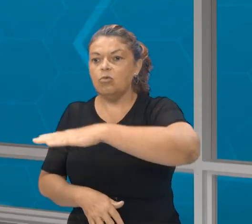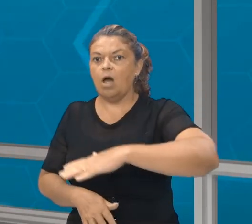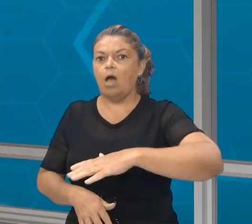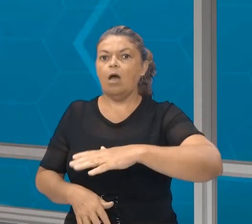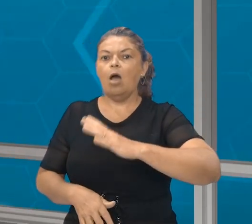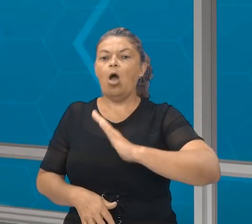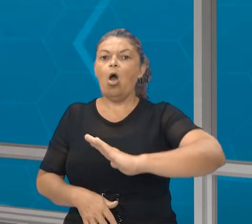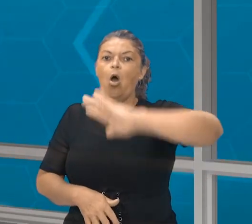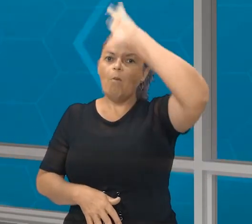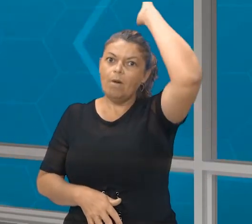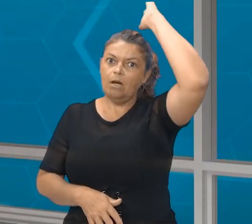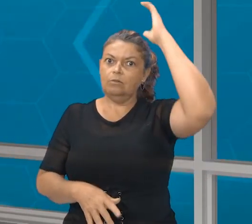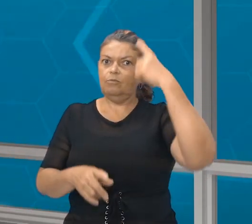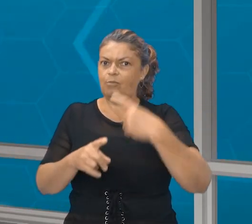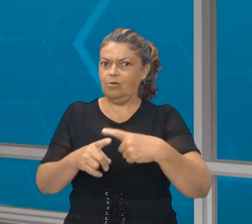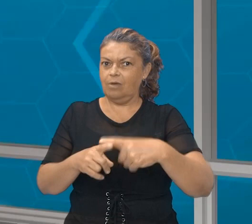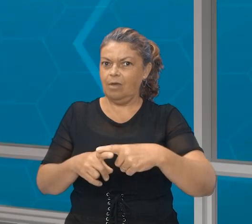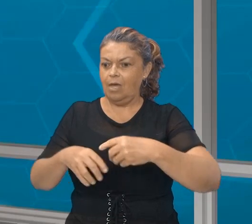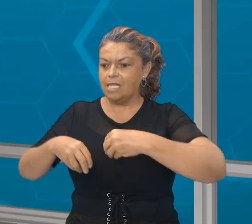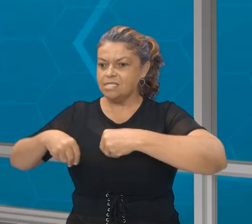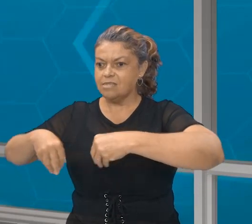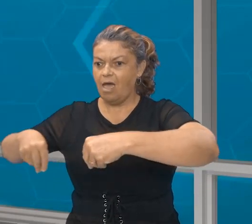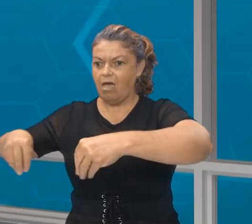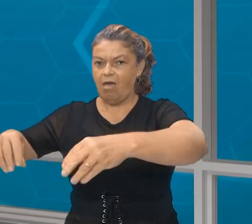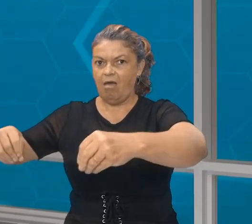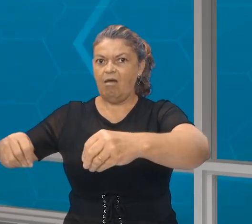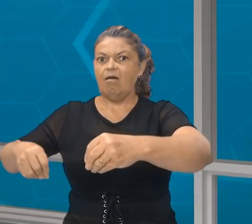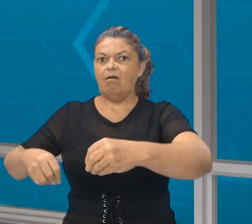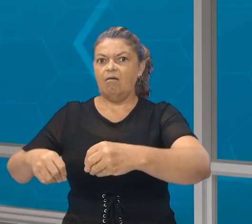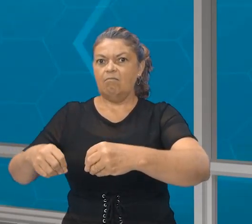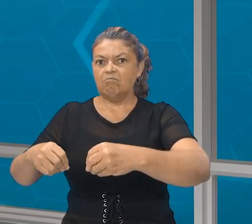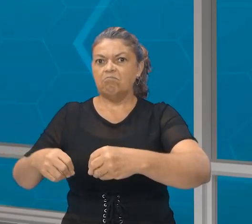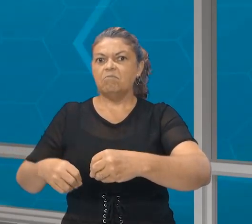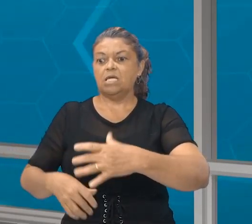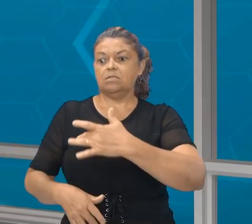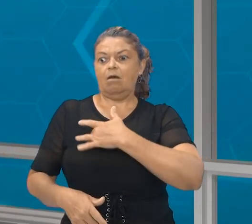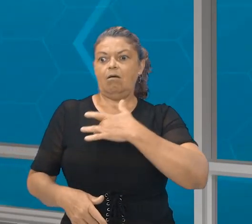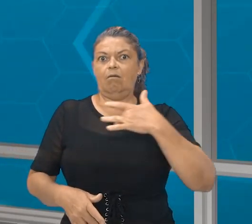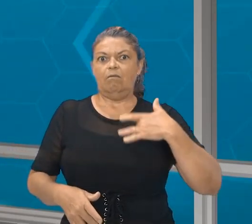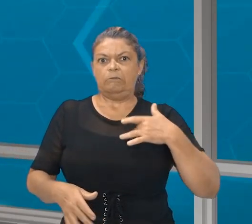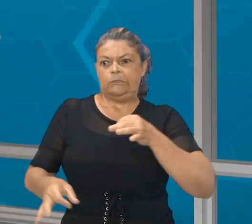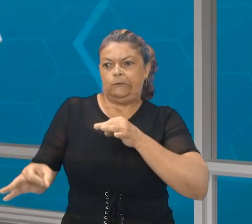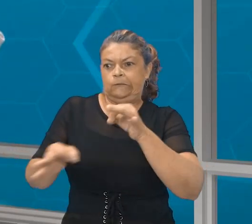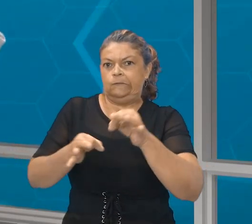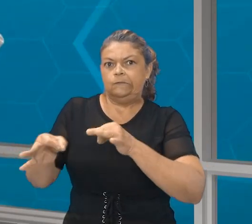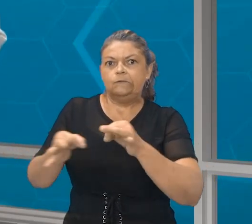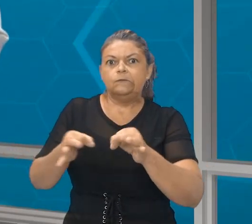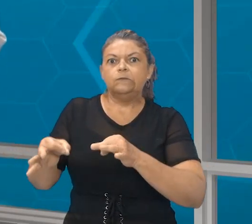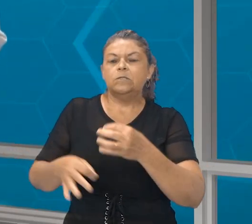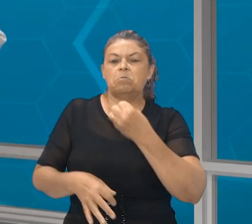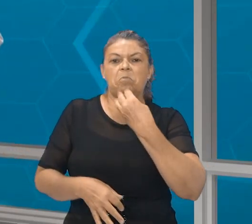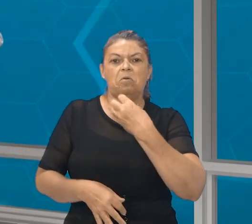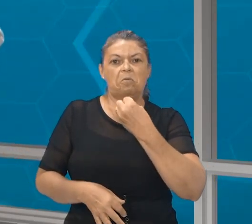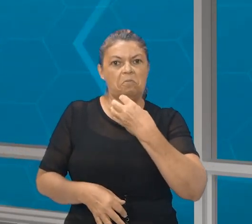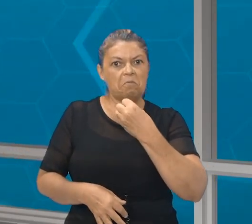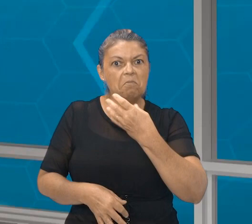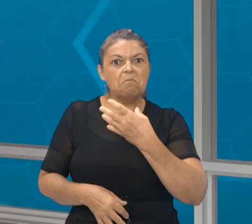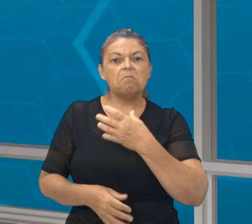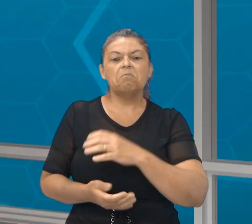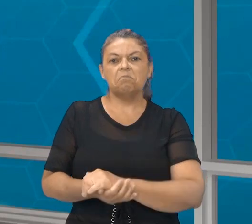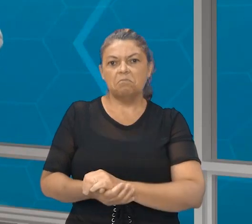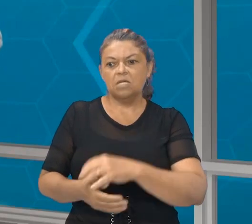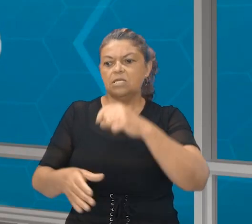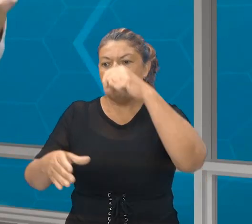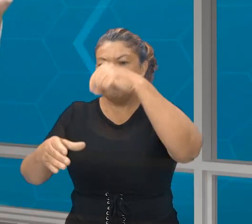solo fértil, apto à plantação, à produção. Esses povos germânicos também, eles tinham